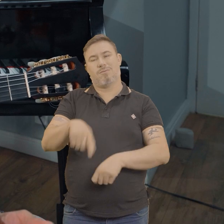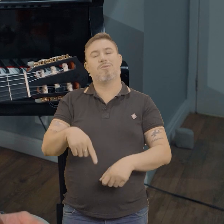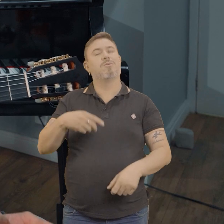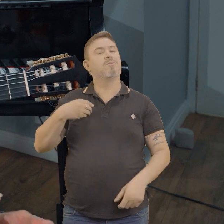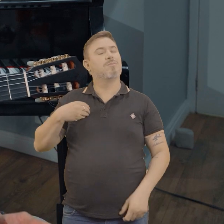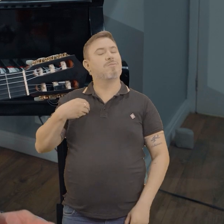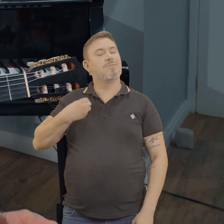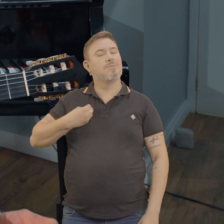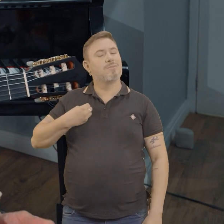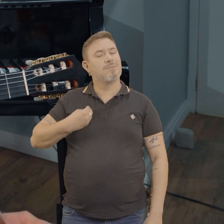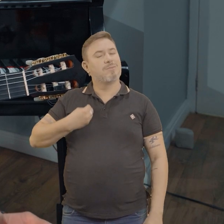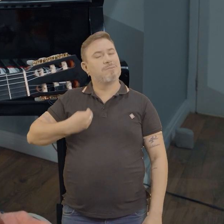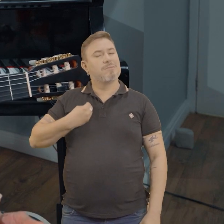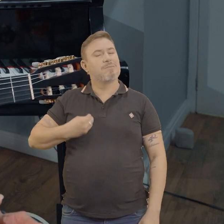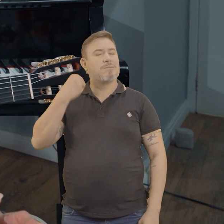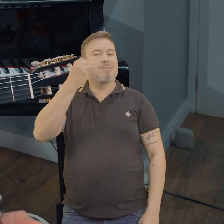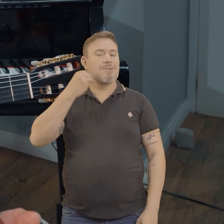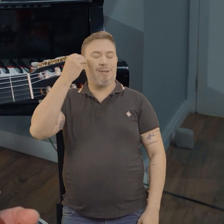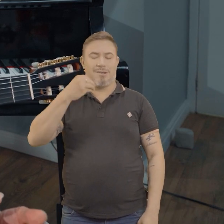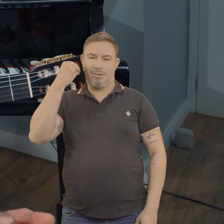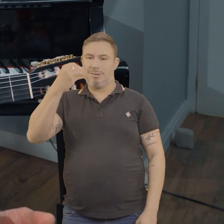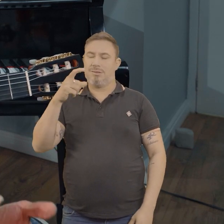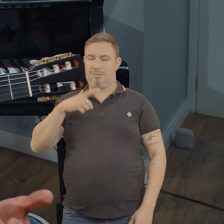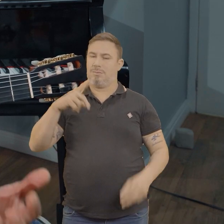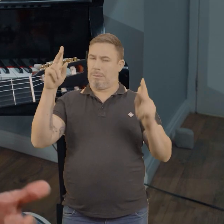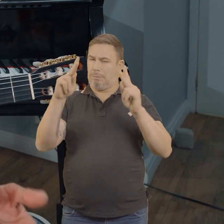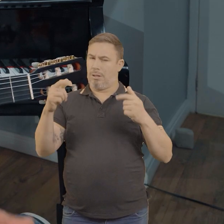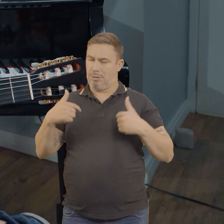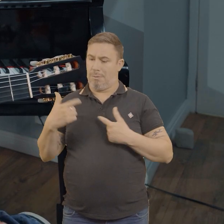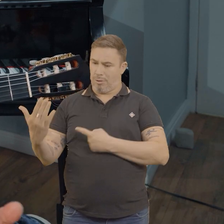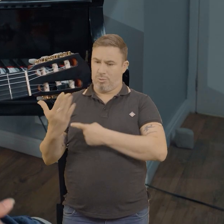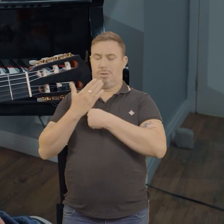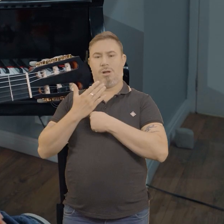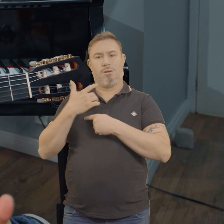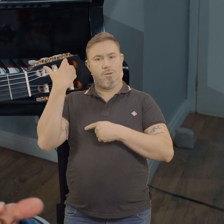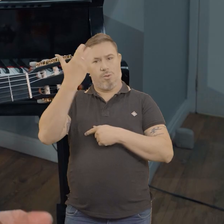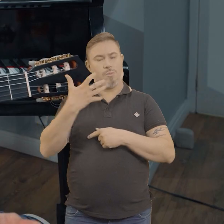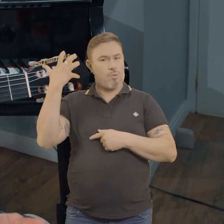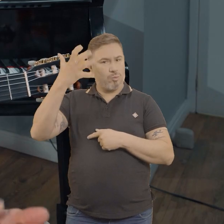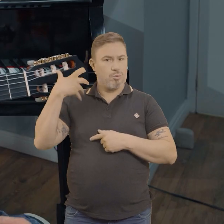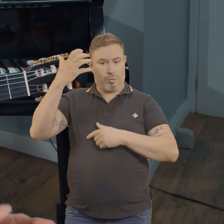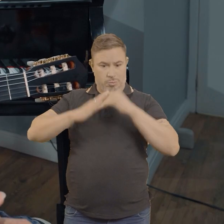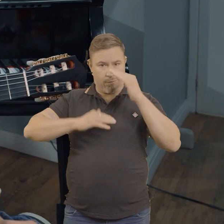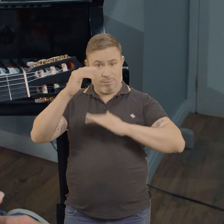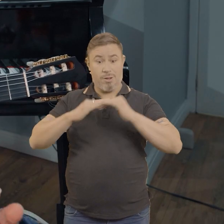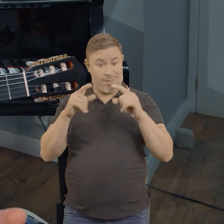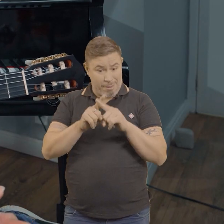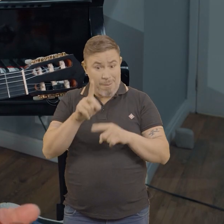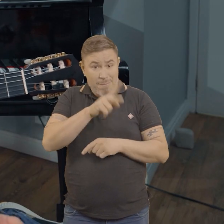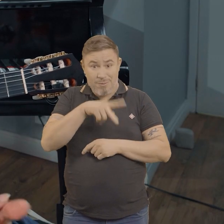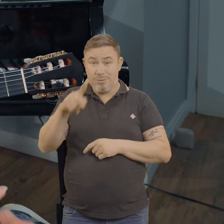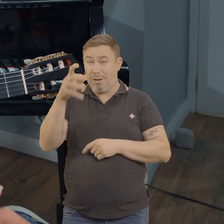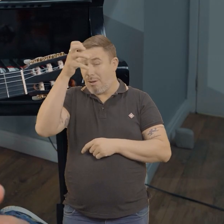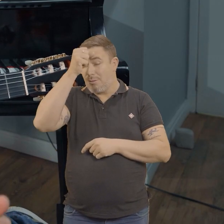experiência que me deu muita base para me tornar, né, músico, né? Eu me tornei também o professor, né?